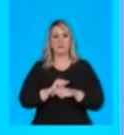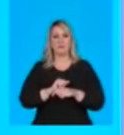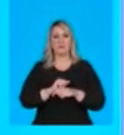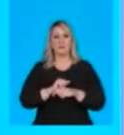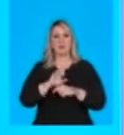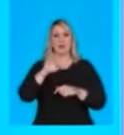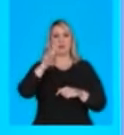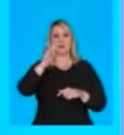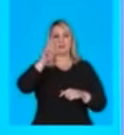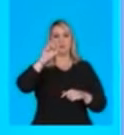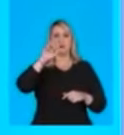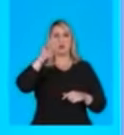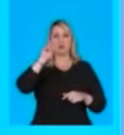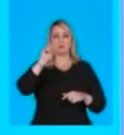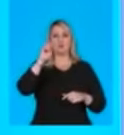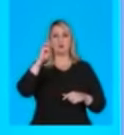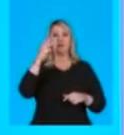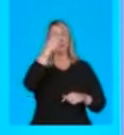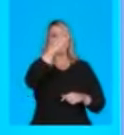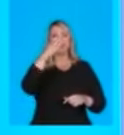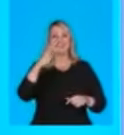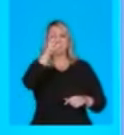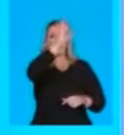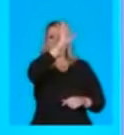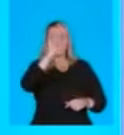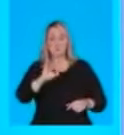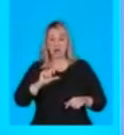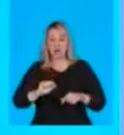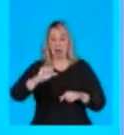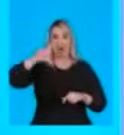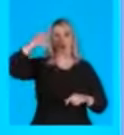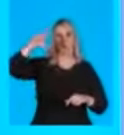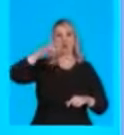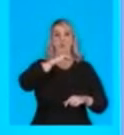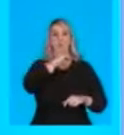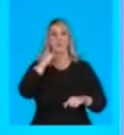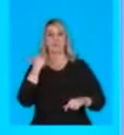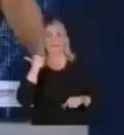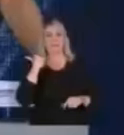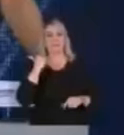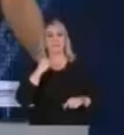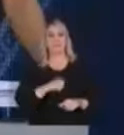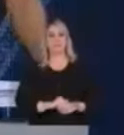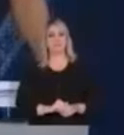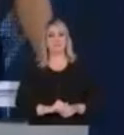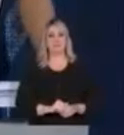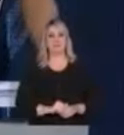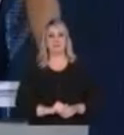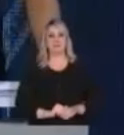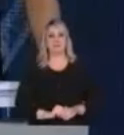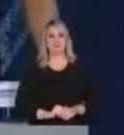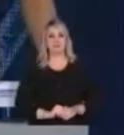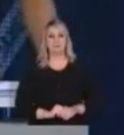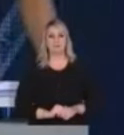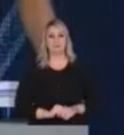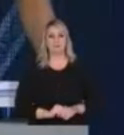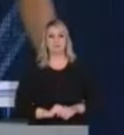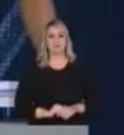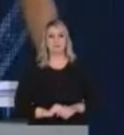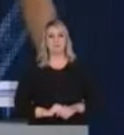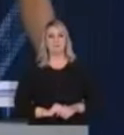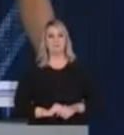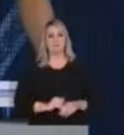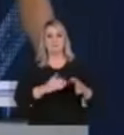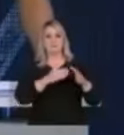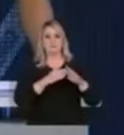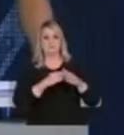Eduardo pais de 33% aumentou o número de mortalidade candidato seu tempo por